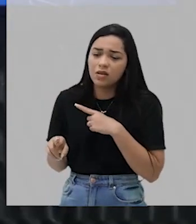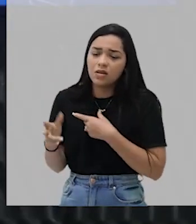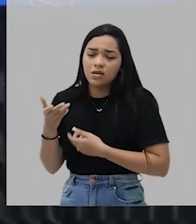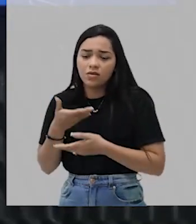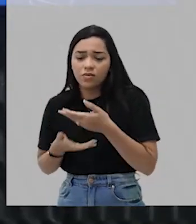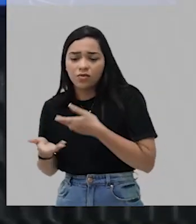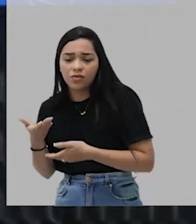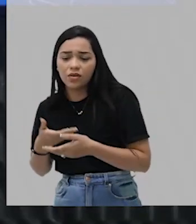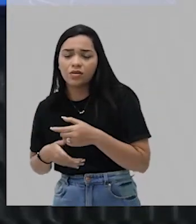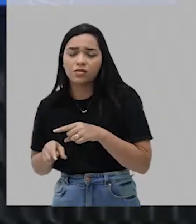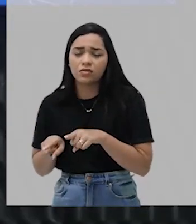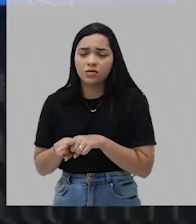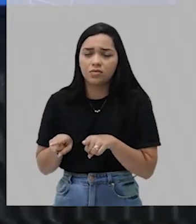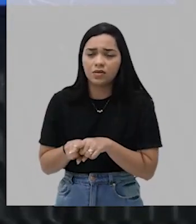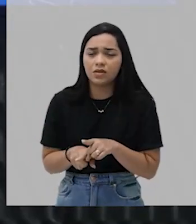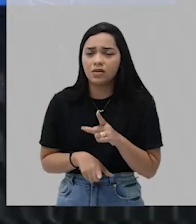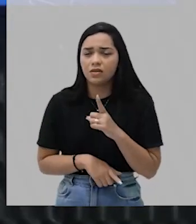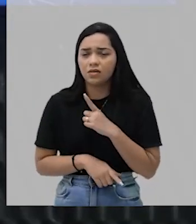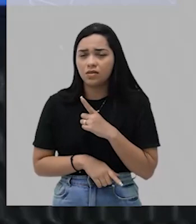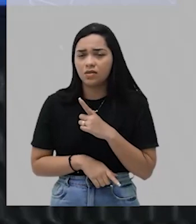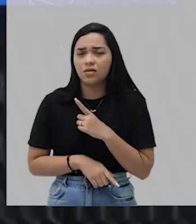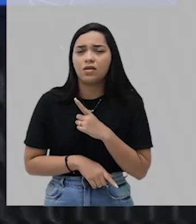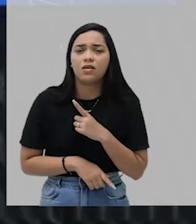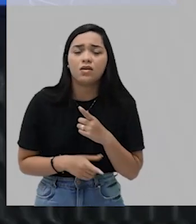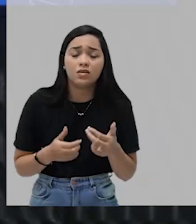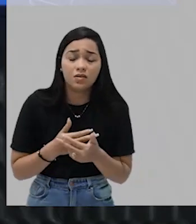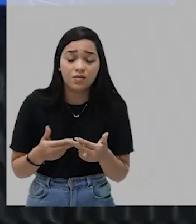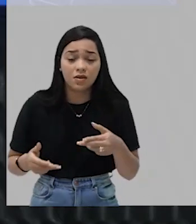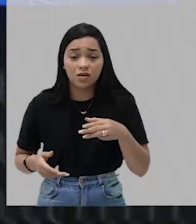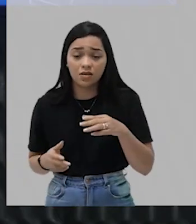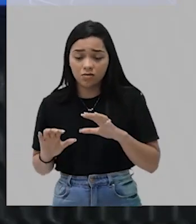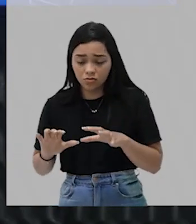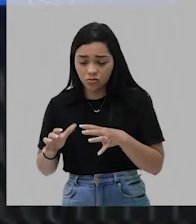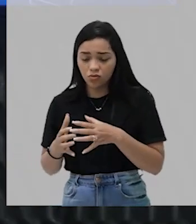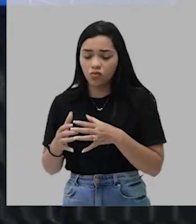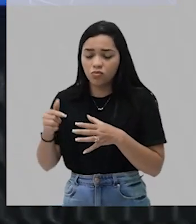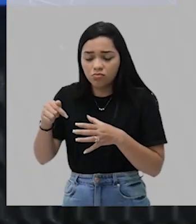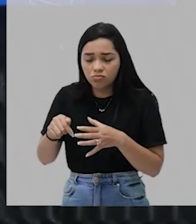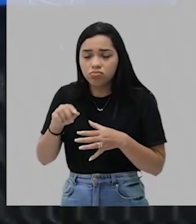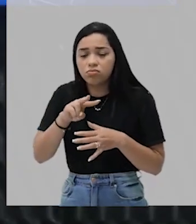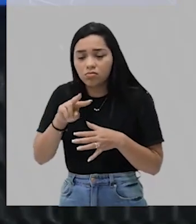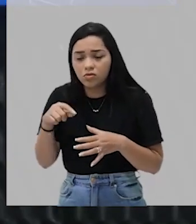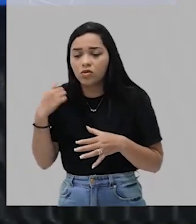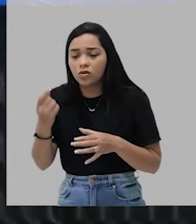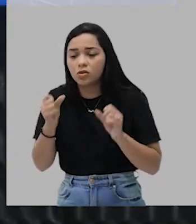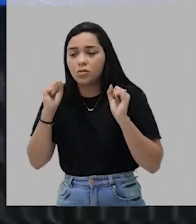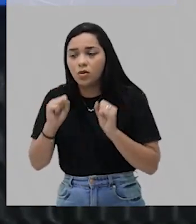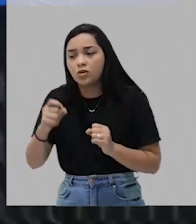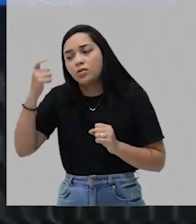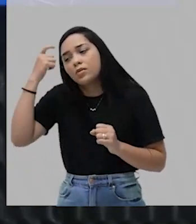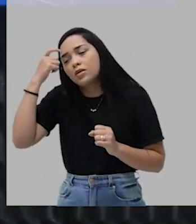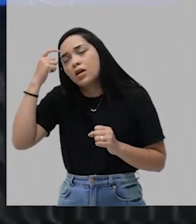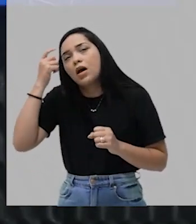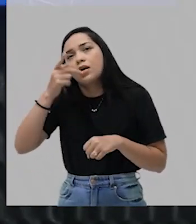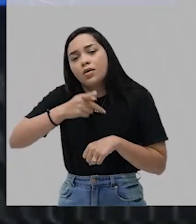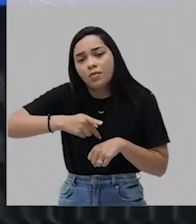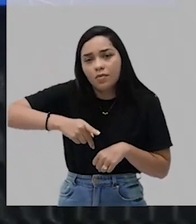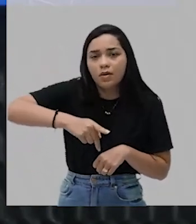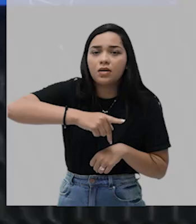desenvolver essas minorias, com certeza nós podemos pensar em um